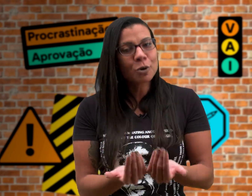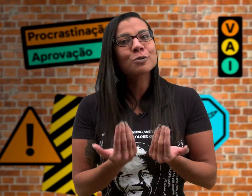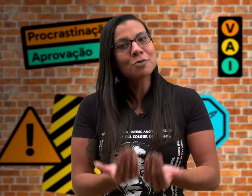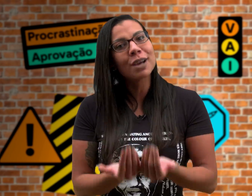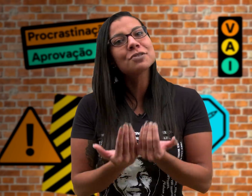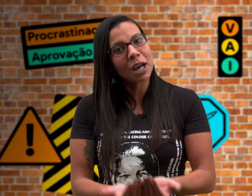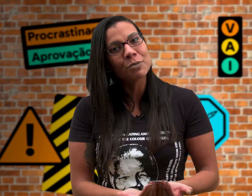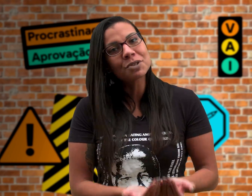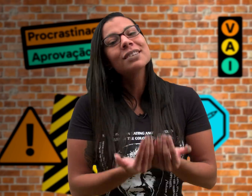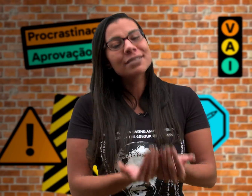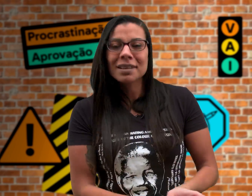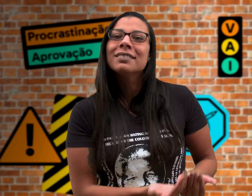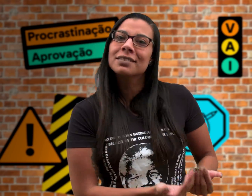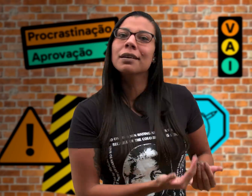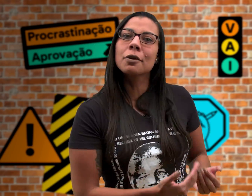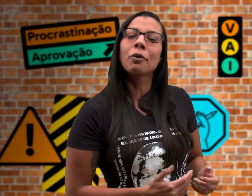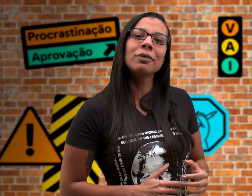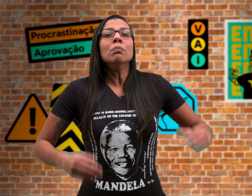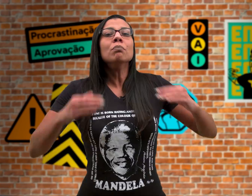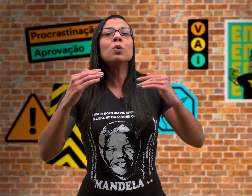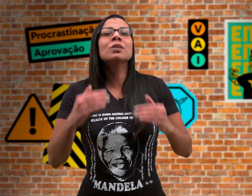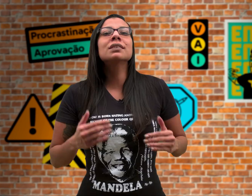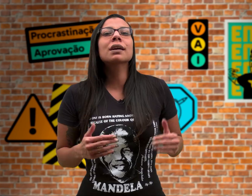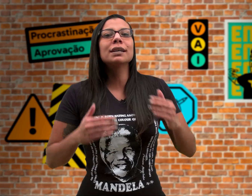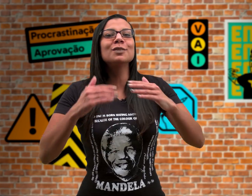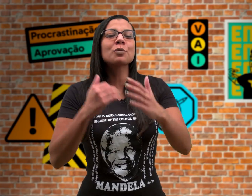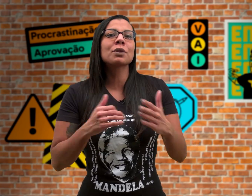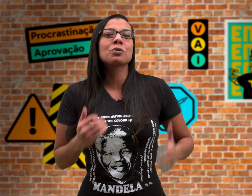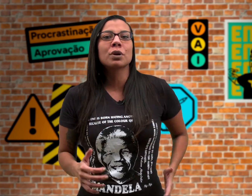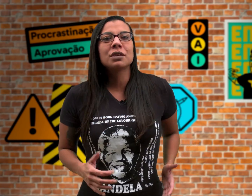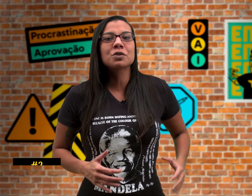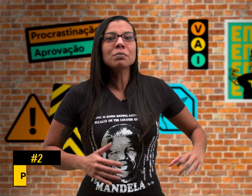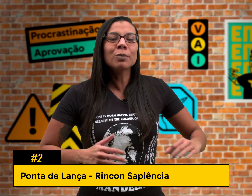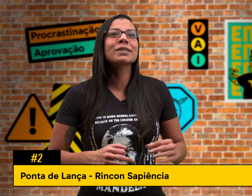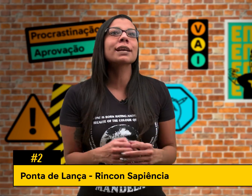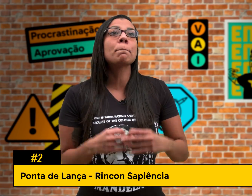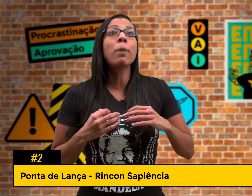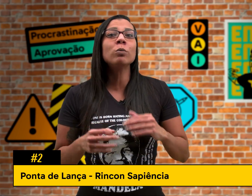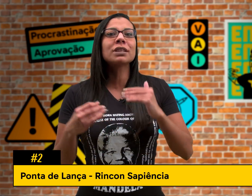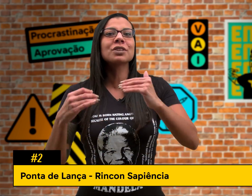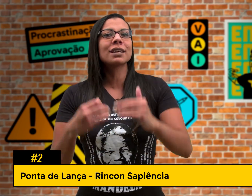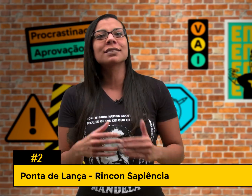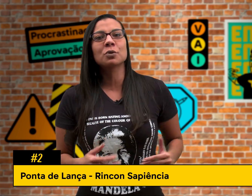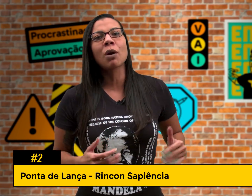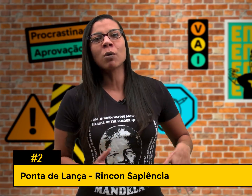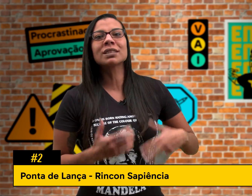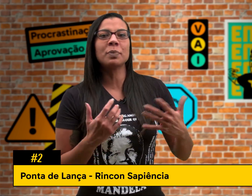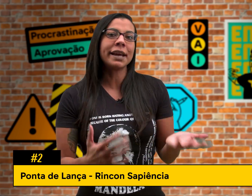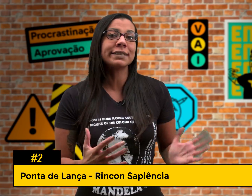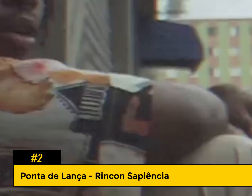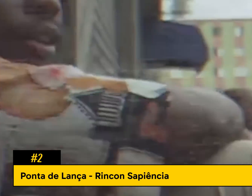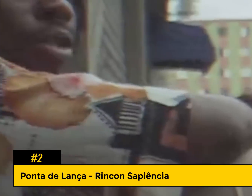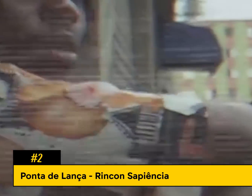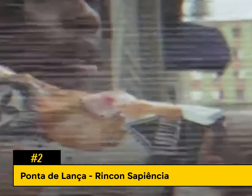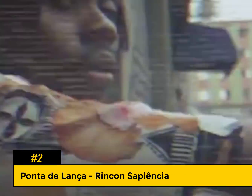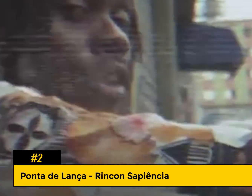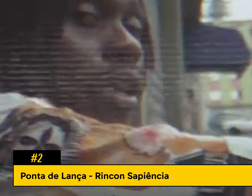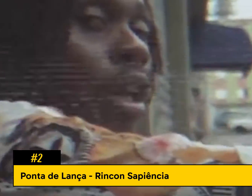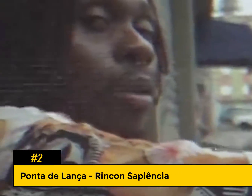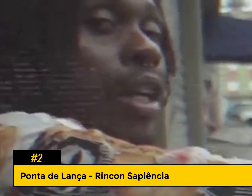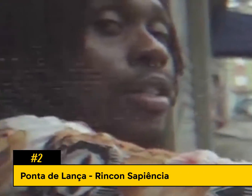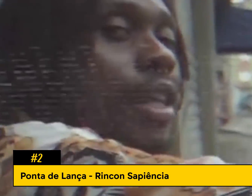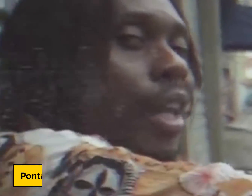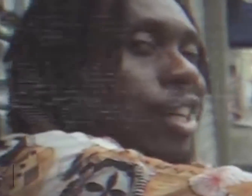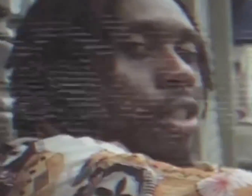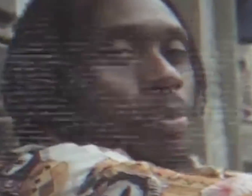se todos nós temos, sim, sangue crioulo. Música número 2, música Ponta de Lança, do Rincón Sapiência. Meu verso é